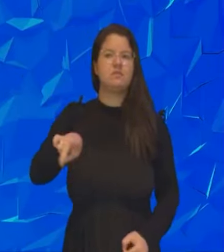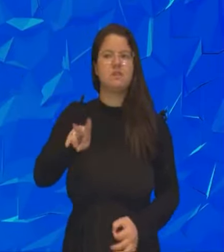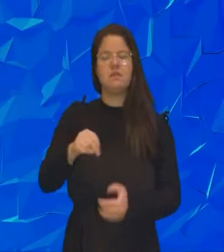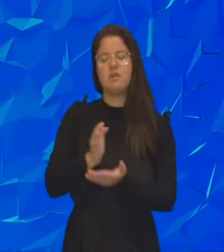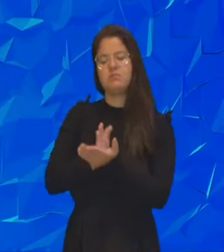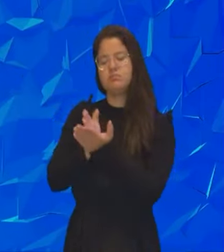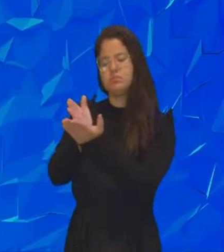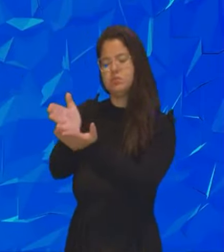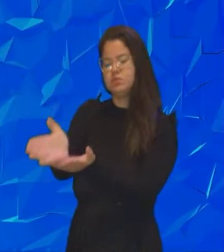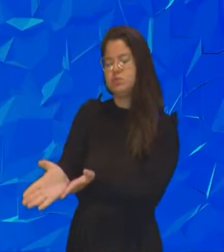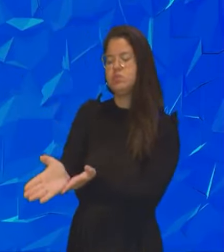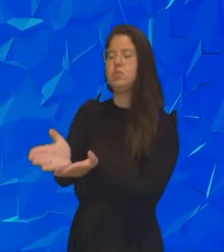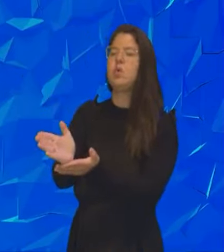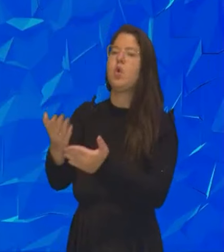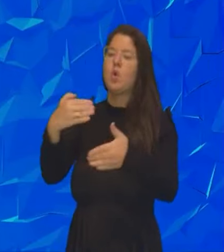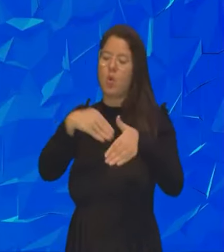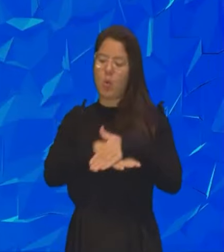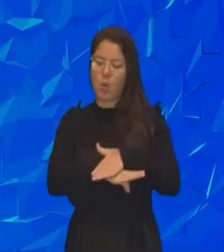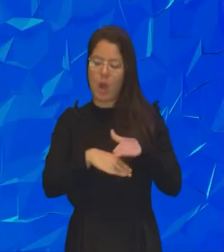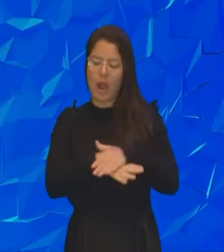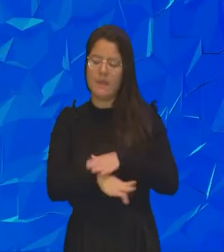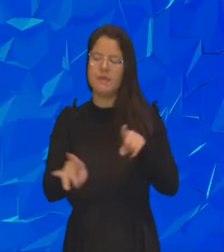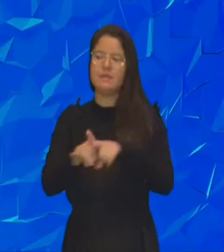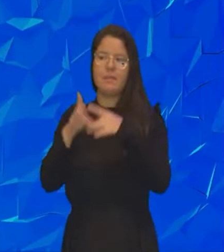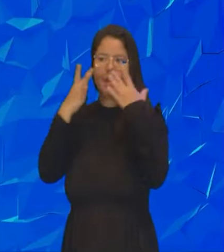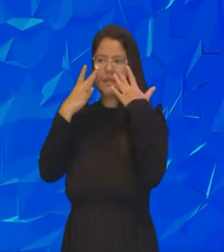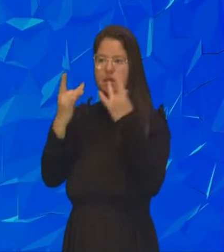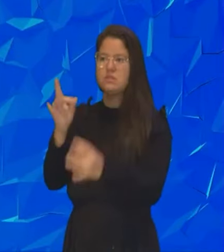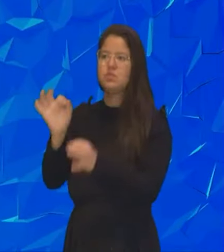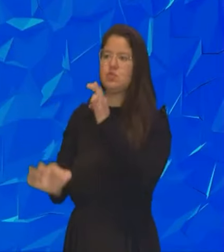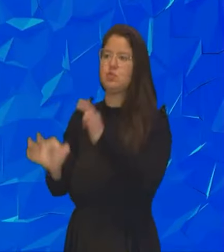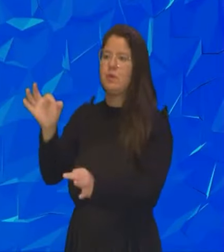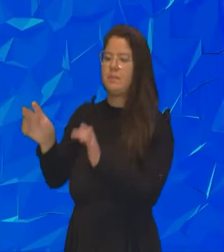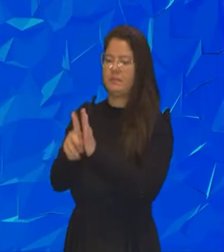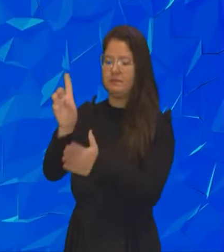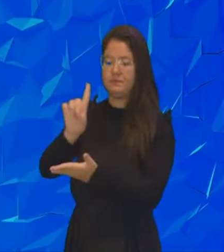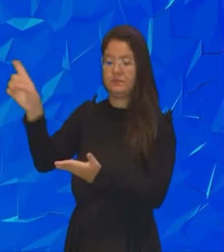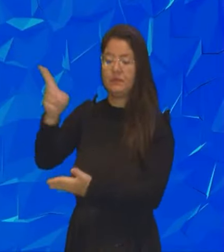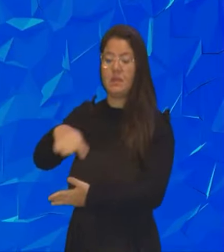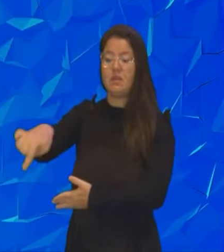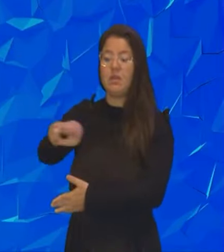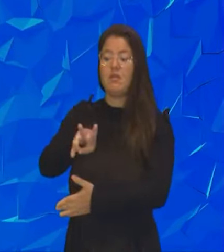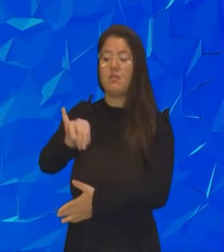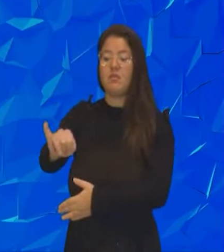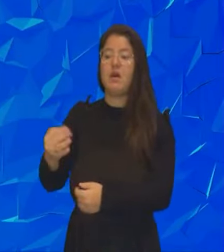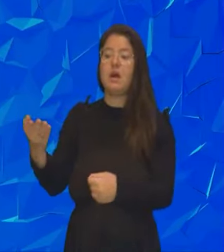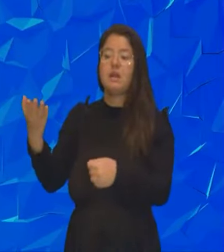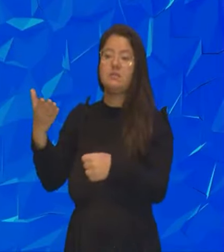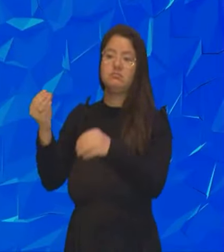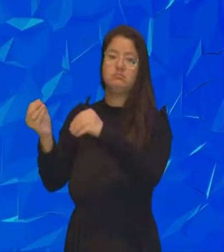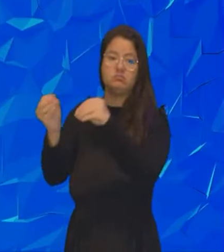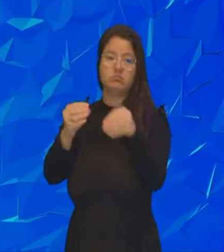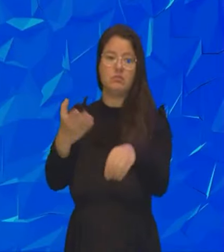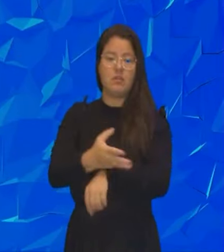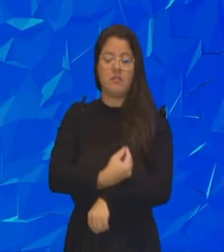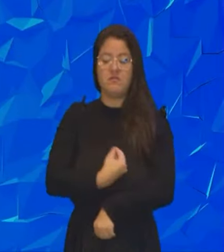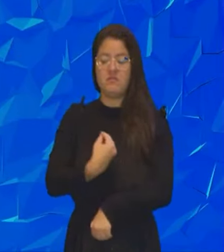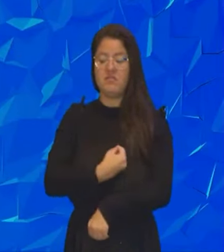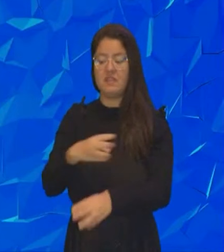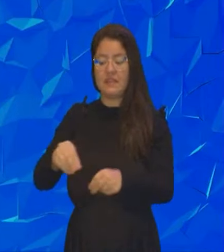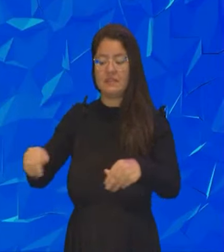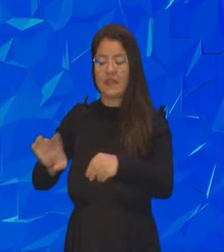estatutos, guardem e observem os meus juízos. Vocês habitarão na terra que eu dei aos seus